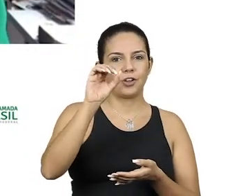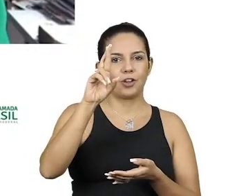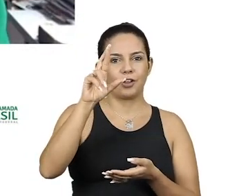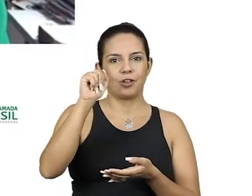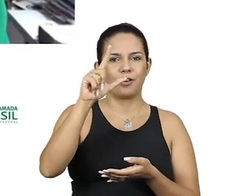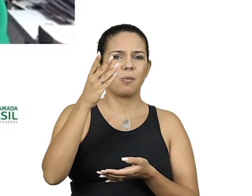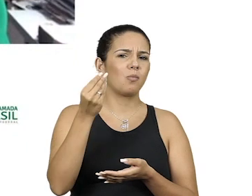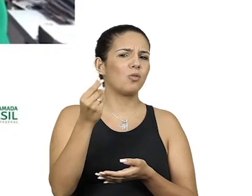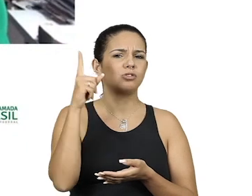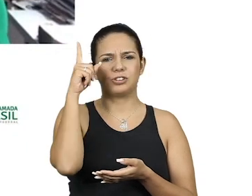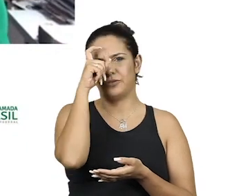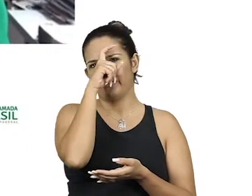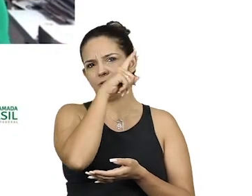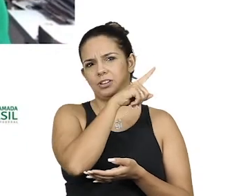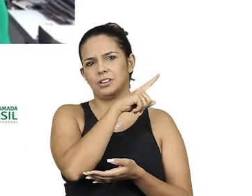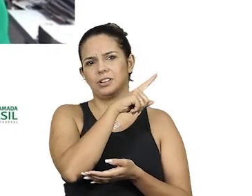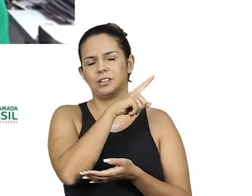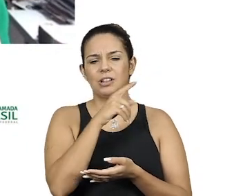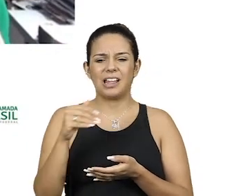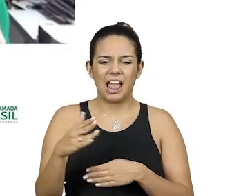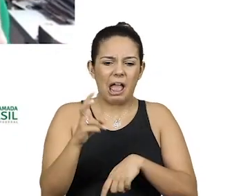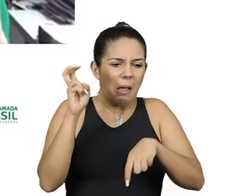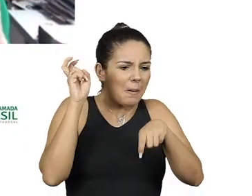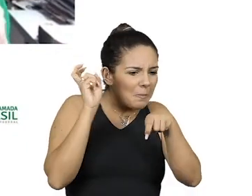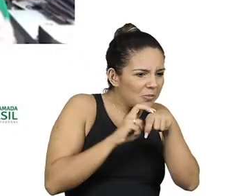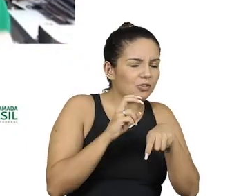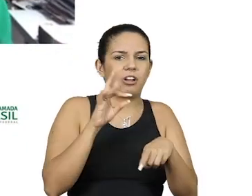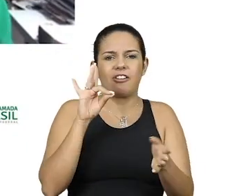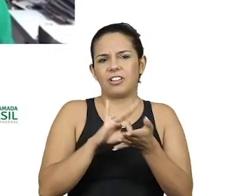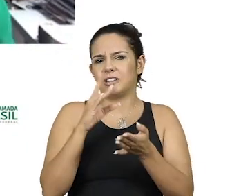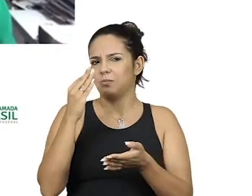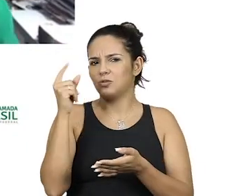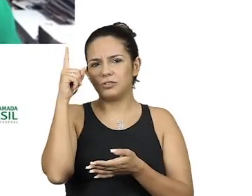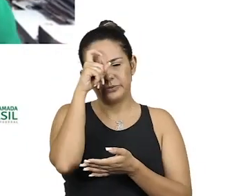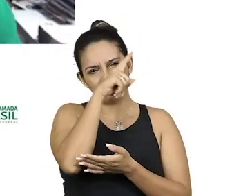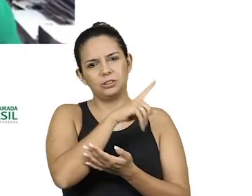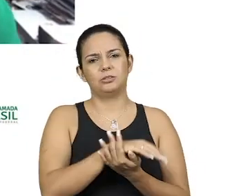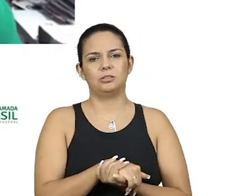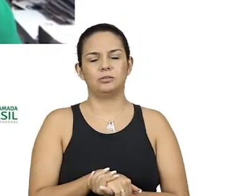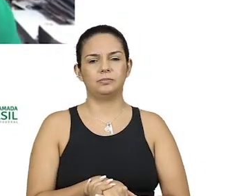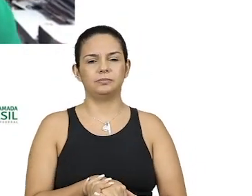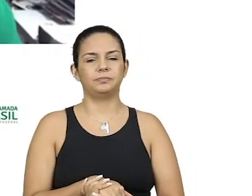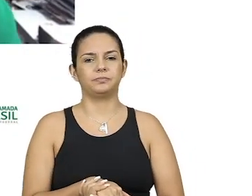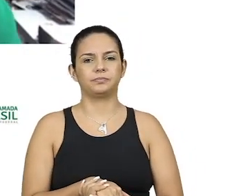Cobra coral é muito rara, cobra peçonhenta é muito rara.